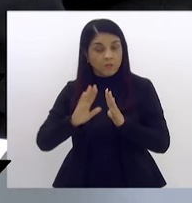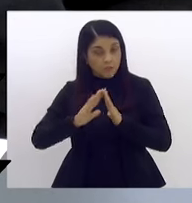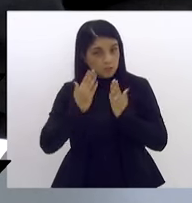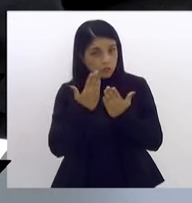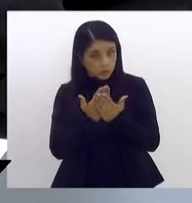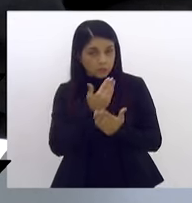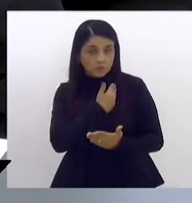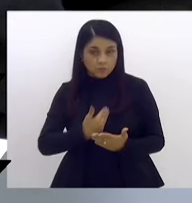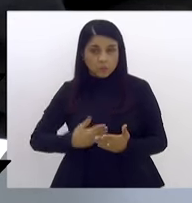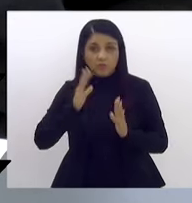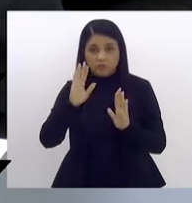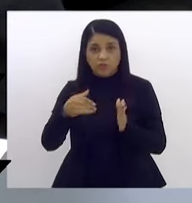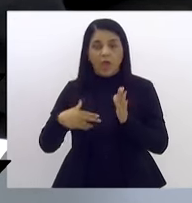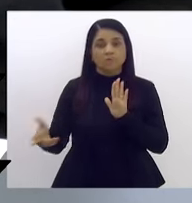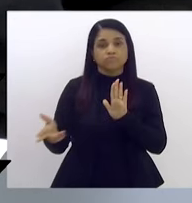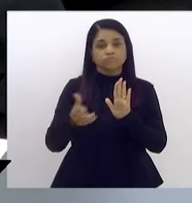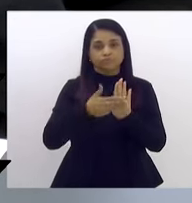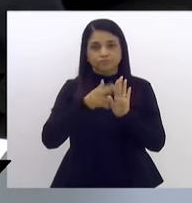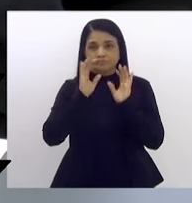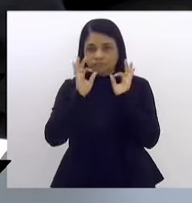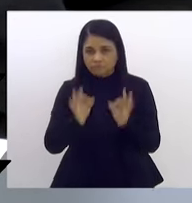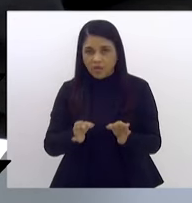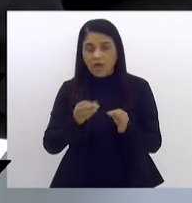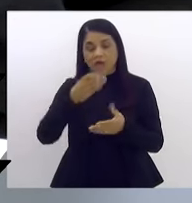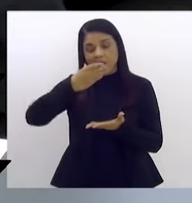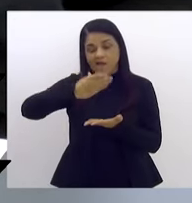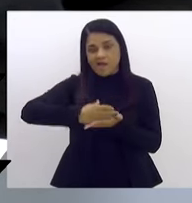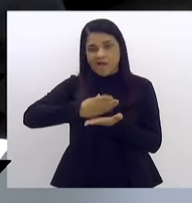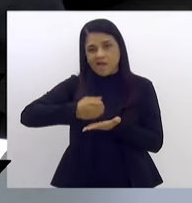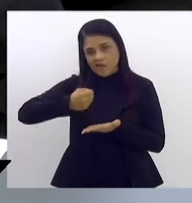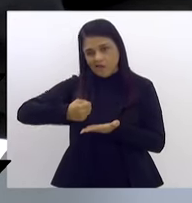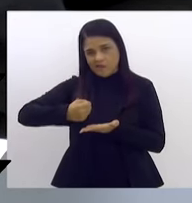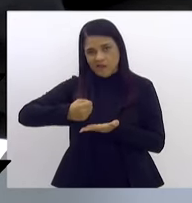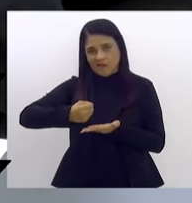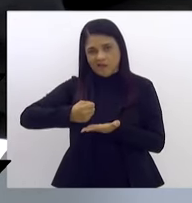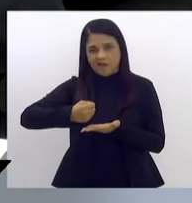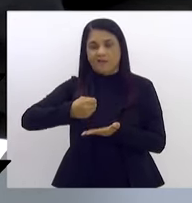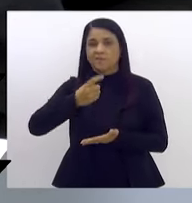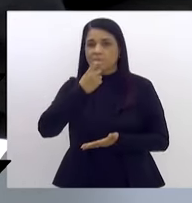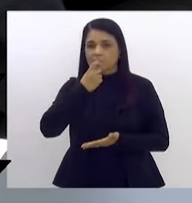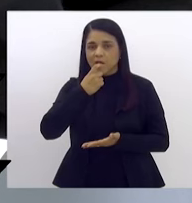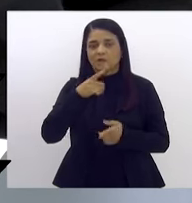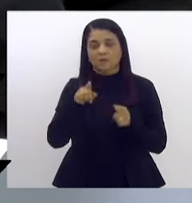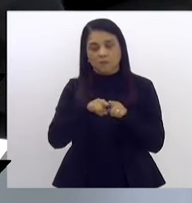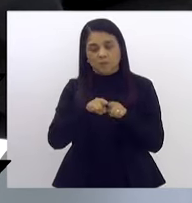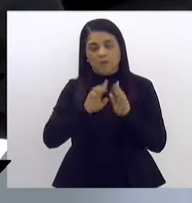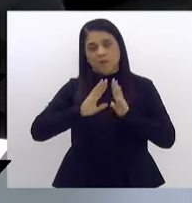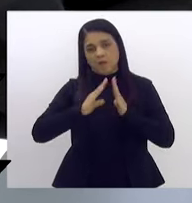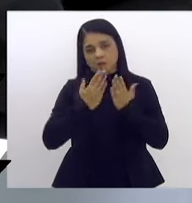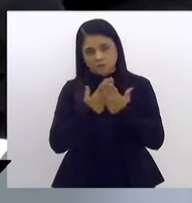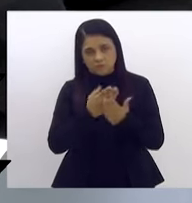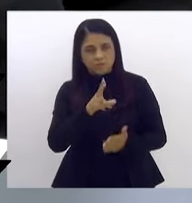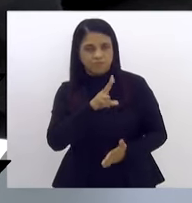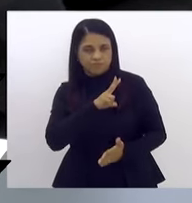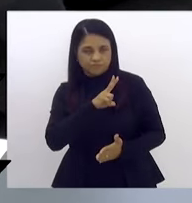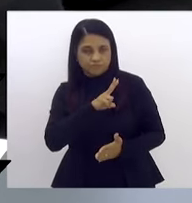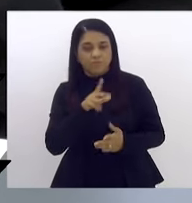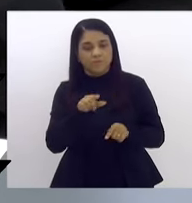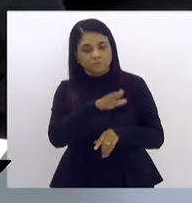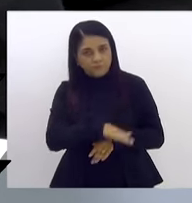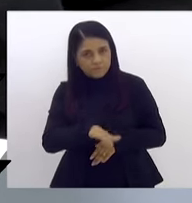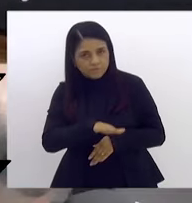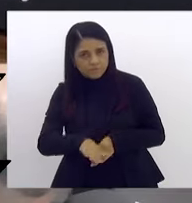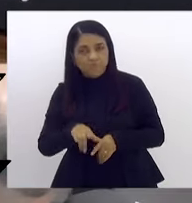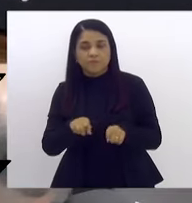já se adota a canequinha como por exemplo se adota nas escolas de educação infantil privadas também Deputado mink